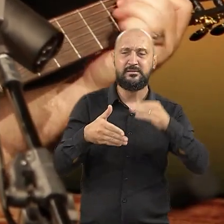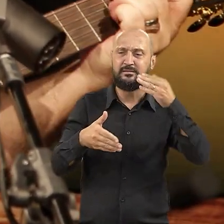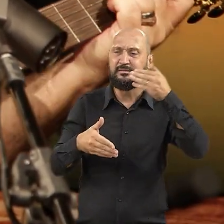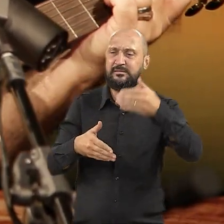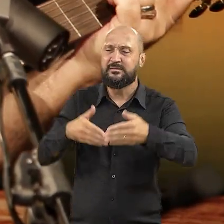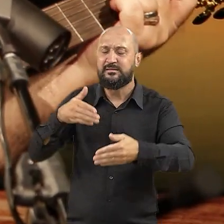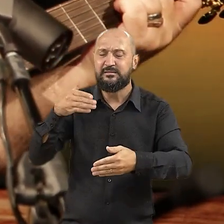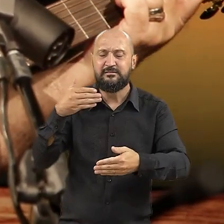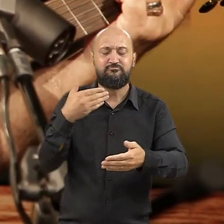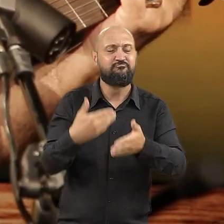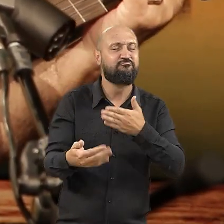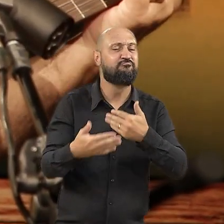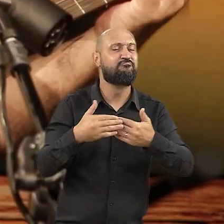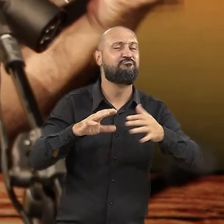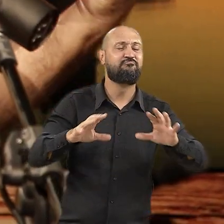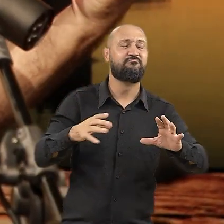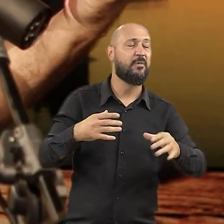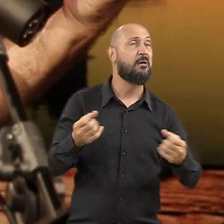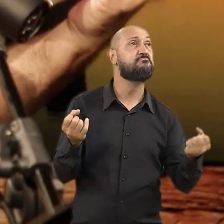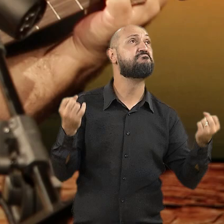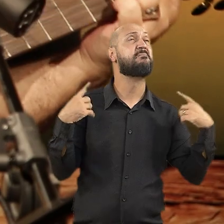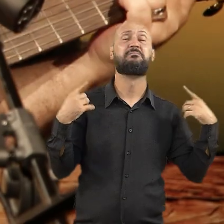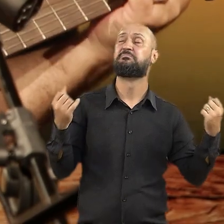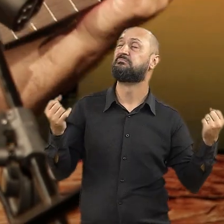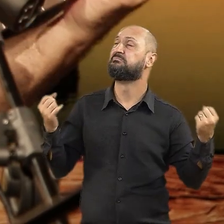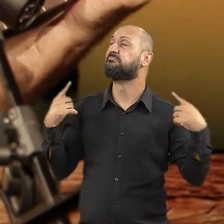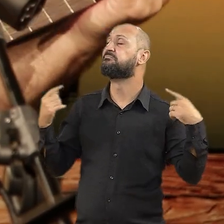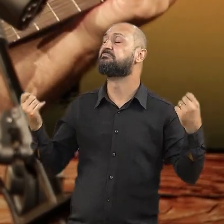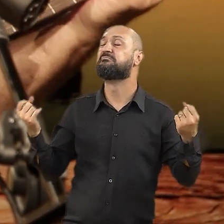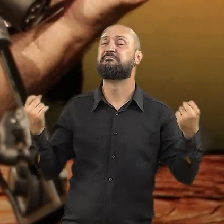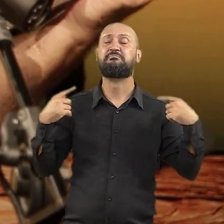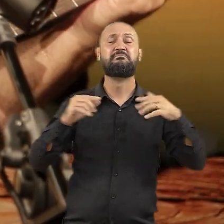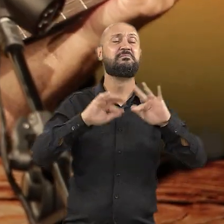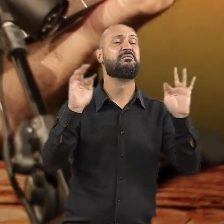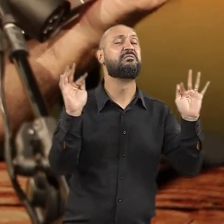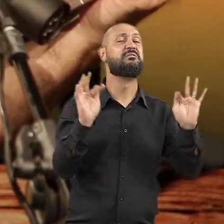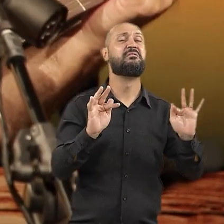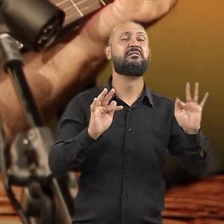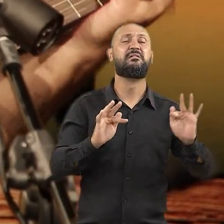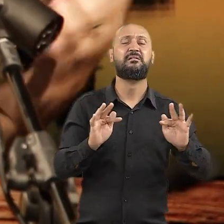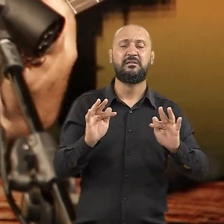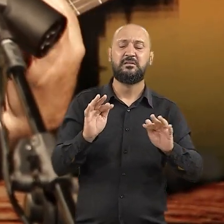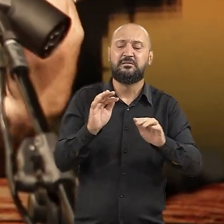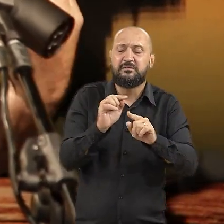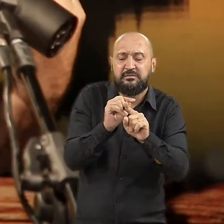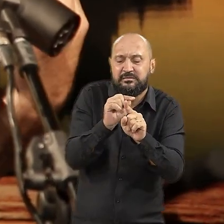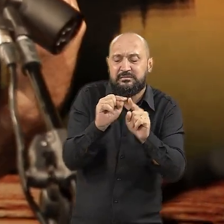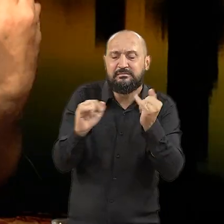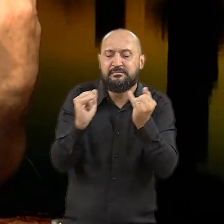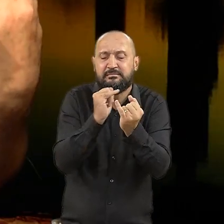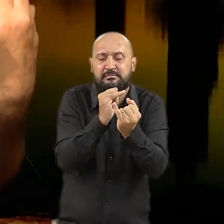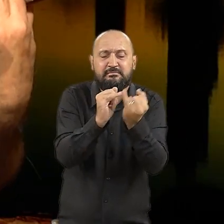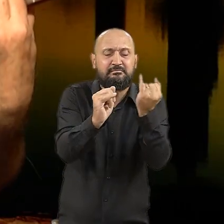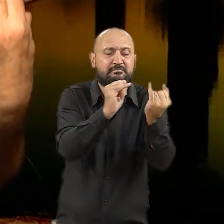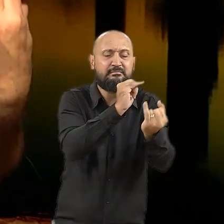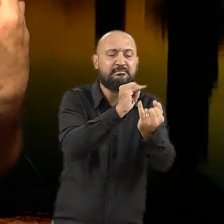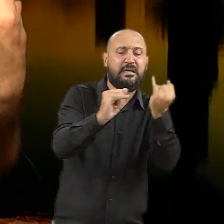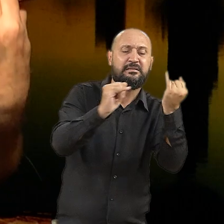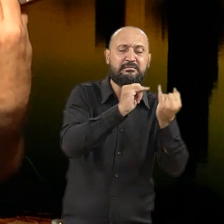hora, invariavelmente desatentos. Felicidade não passa de pequenos trechos